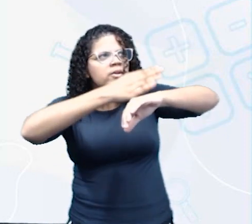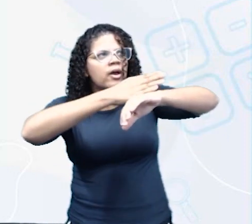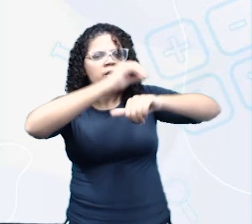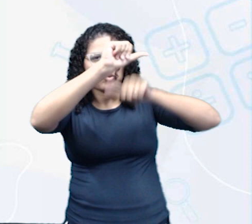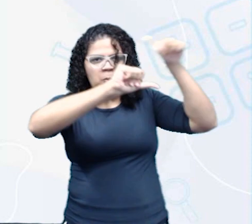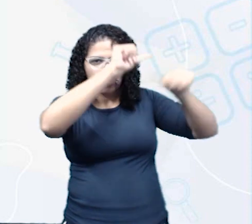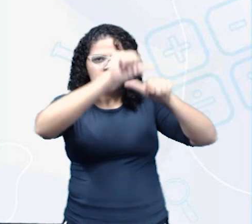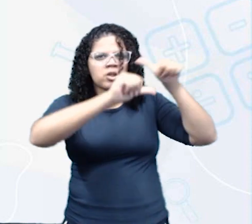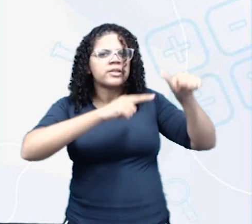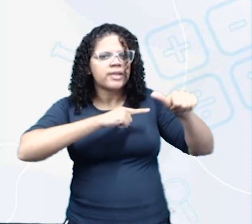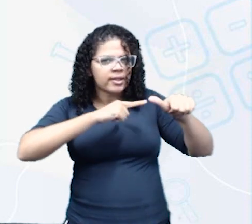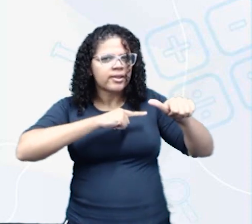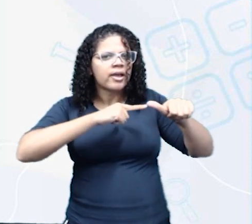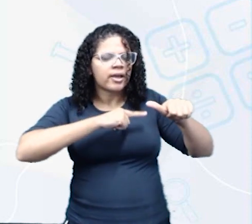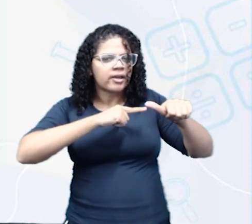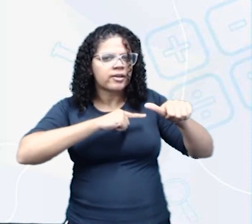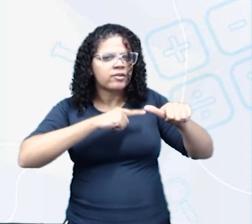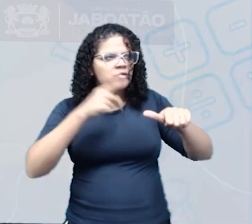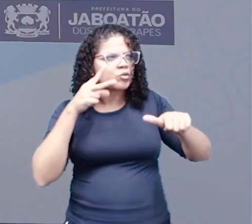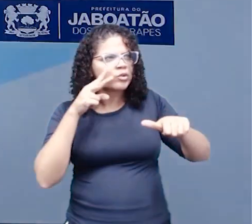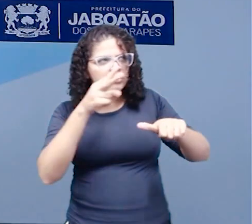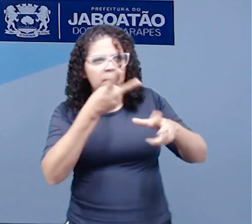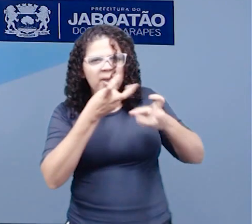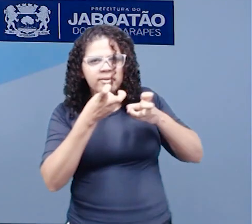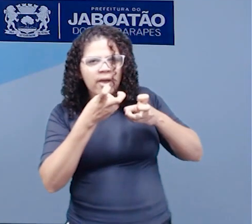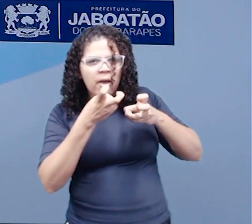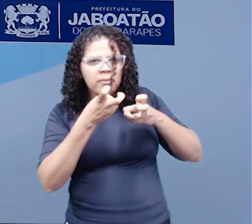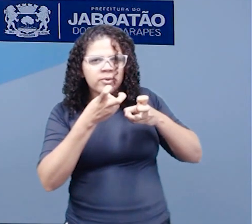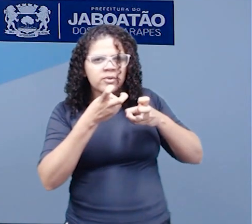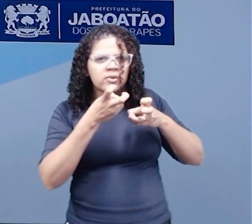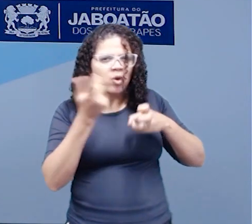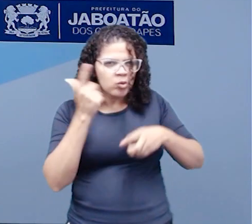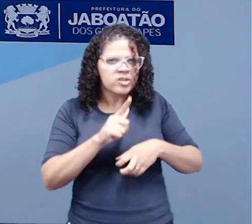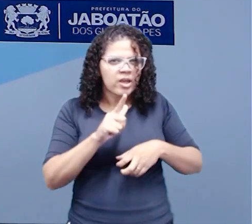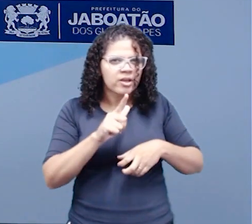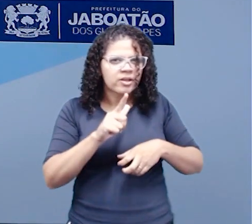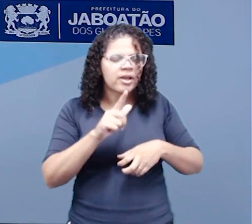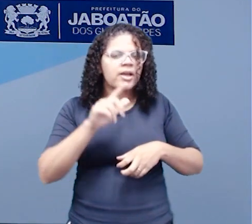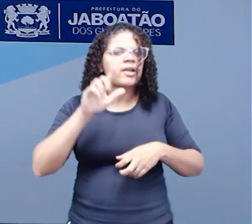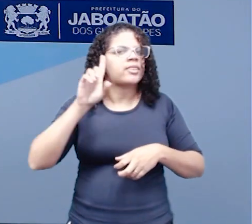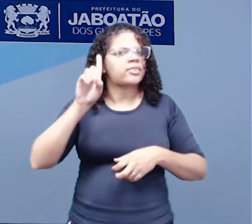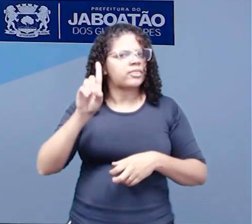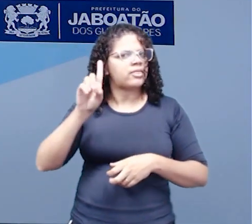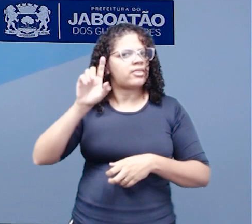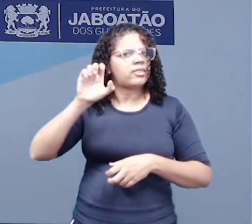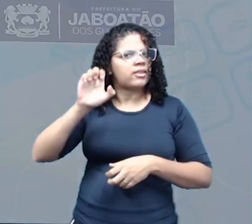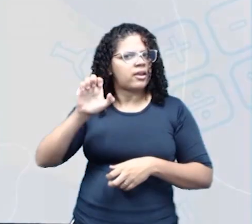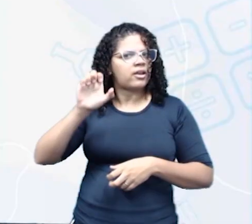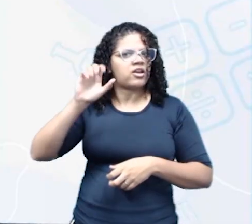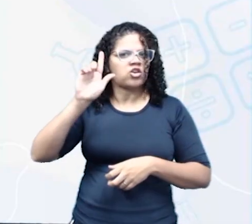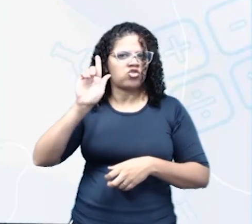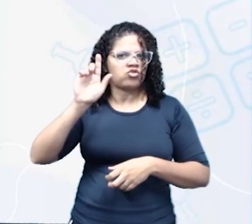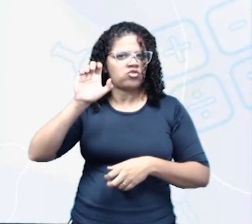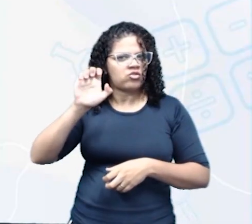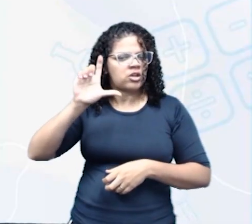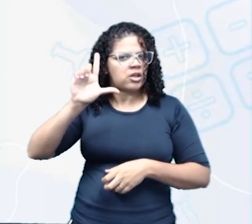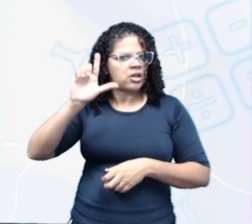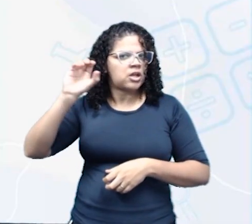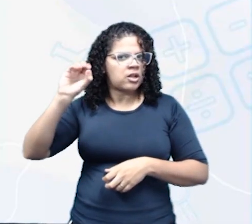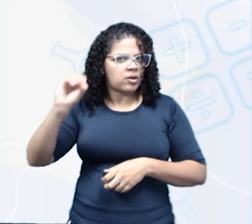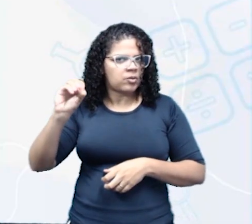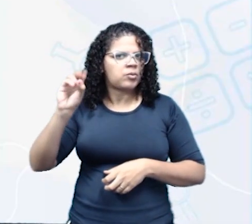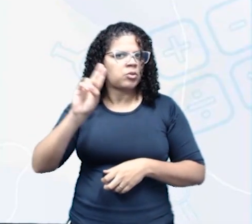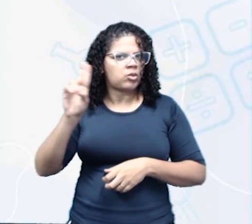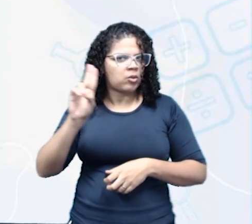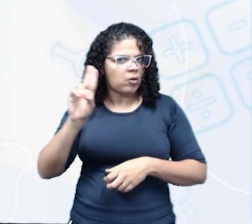lá. Você consegue perceber qual é? Está escrito lá degelo, não é? Aqui. Esse degelo também